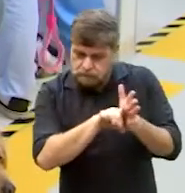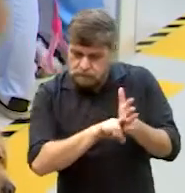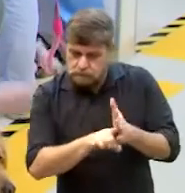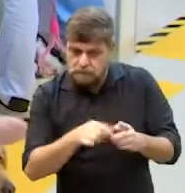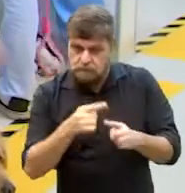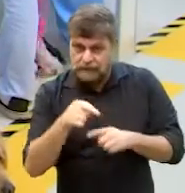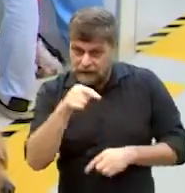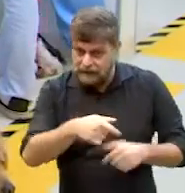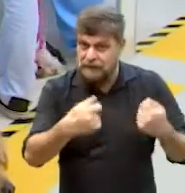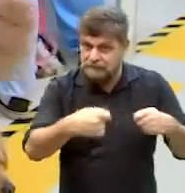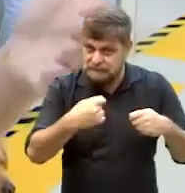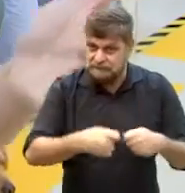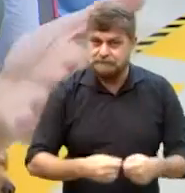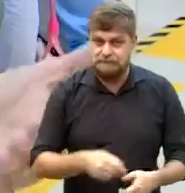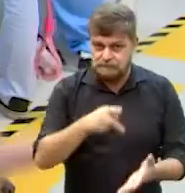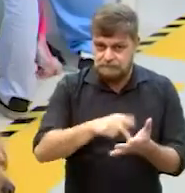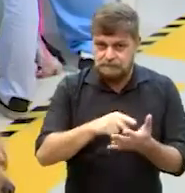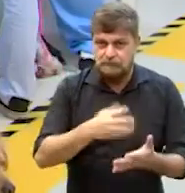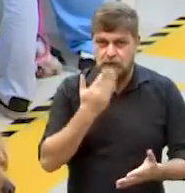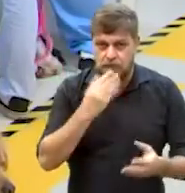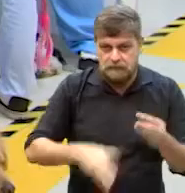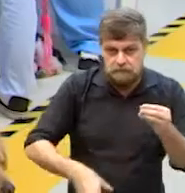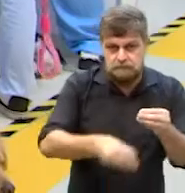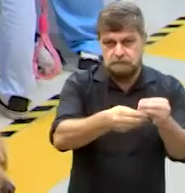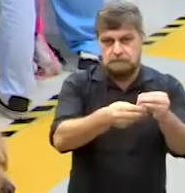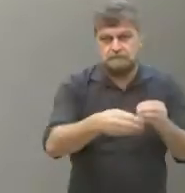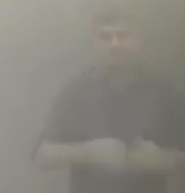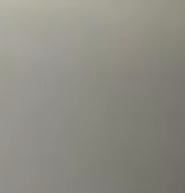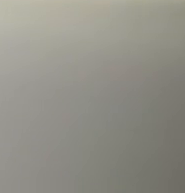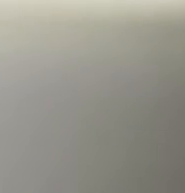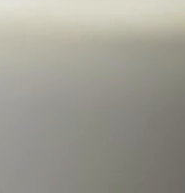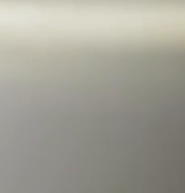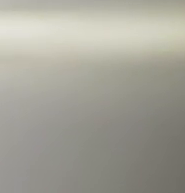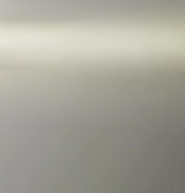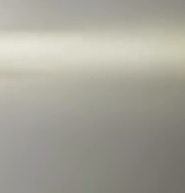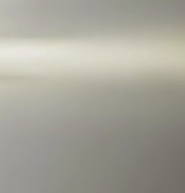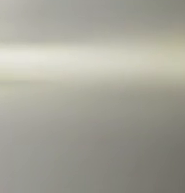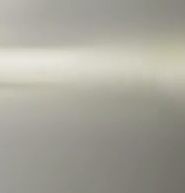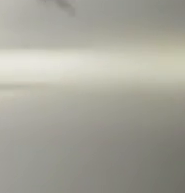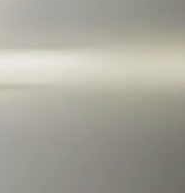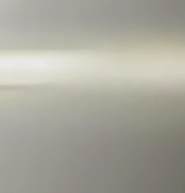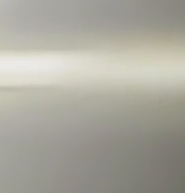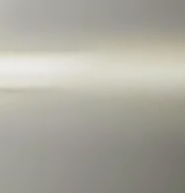investigação daquele animal para saber se realmente ele precisa daquela suplementação.